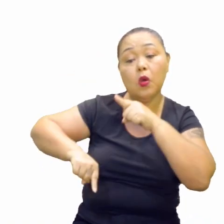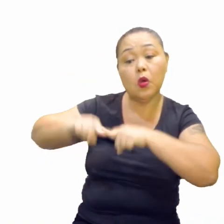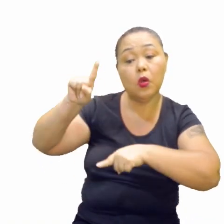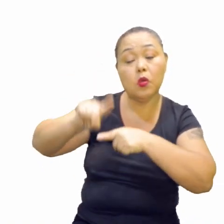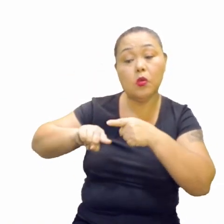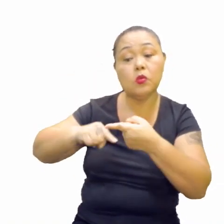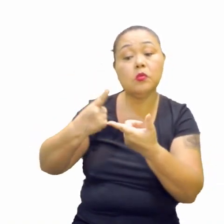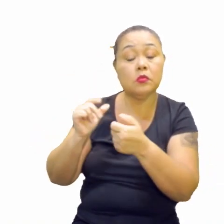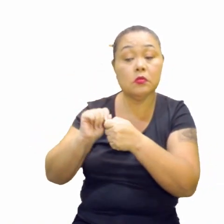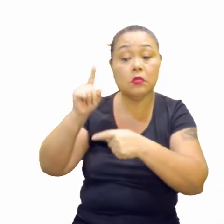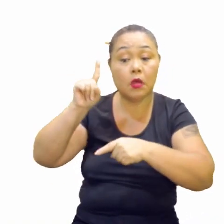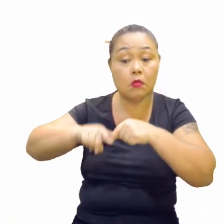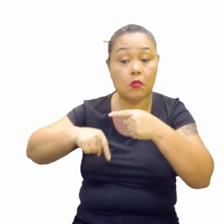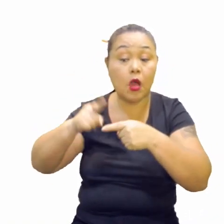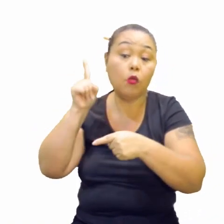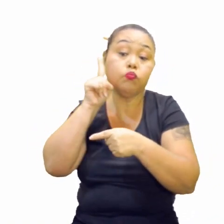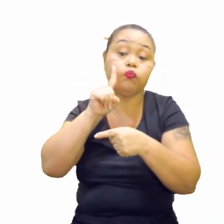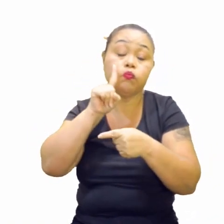produtos americanos.